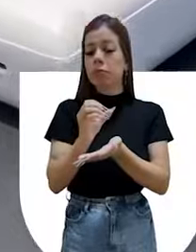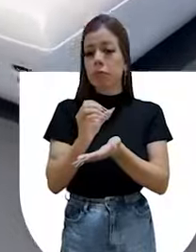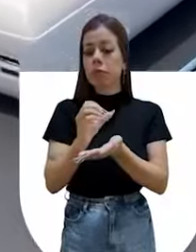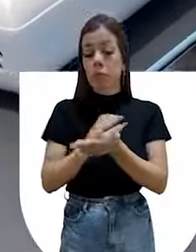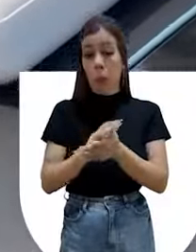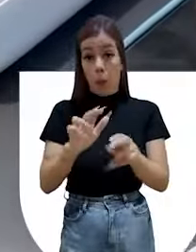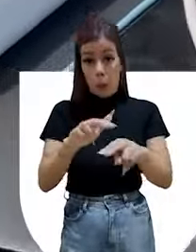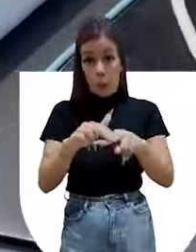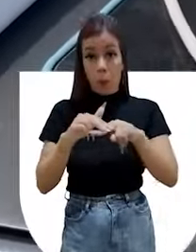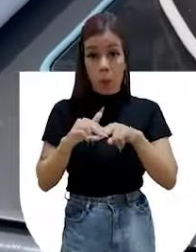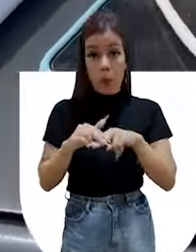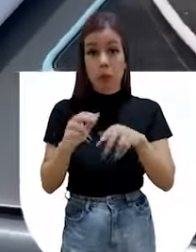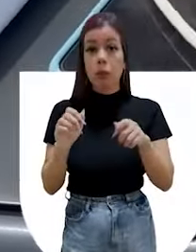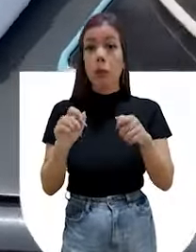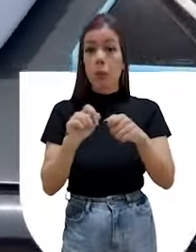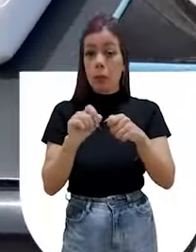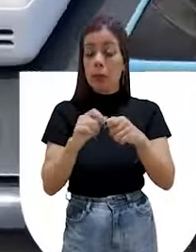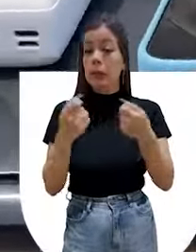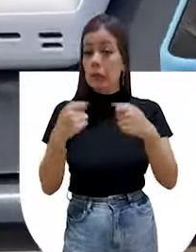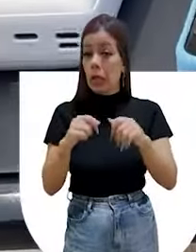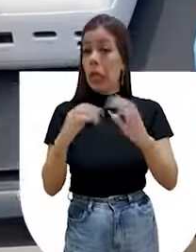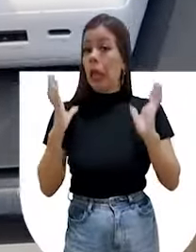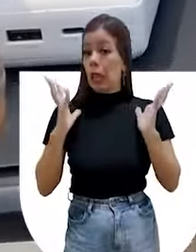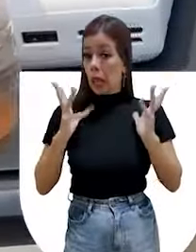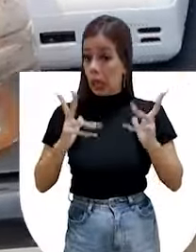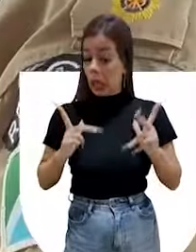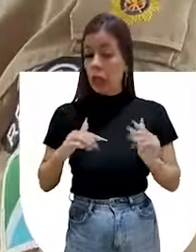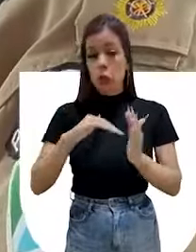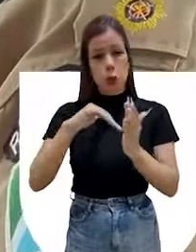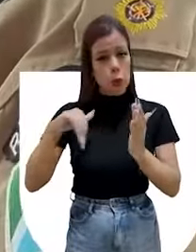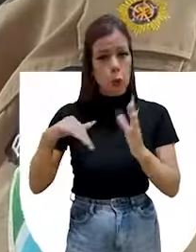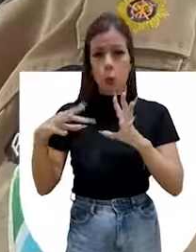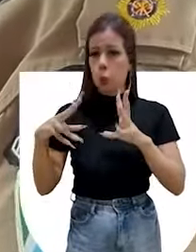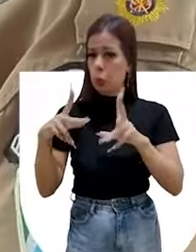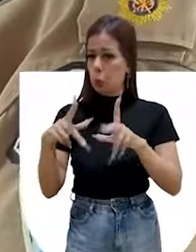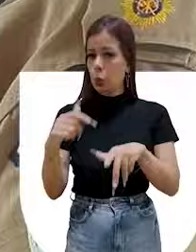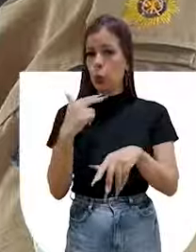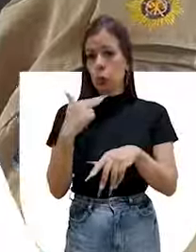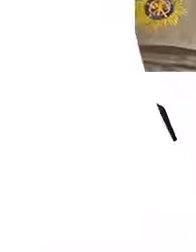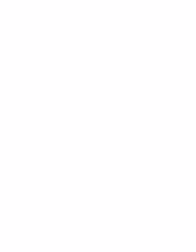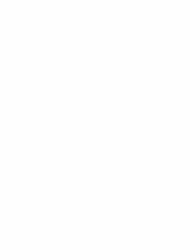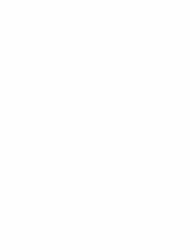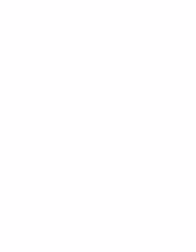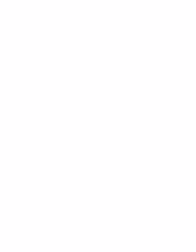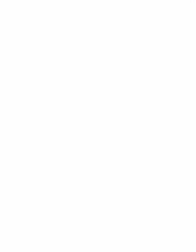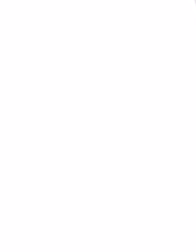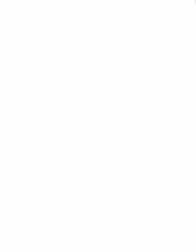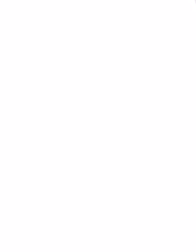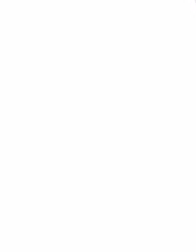carro de vocês. Retirem todos esses objetos que mencionamos. Fiquem seguros, fiquem atentos.